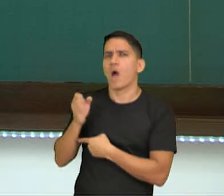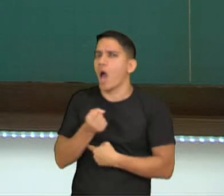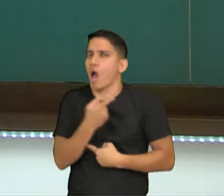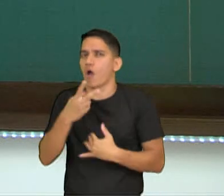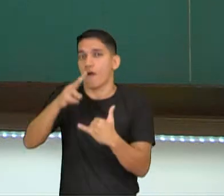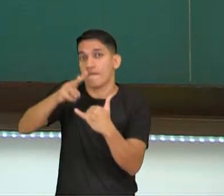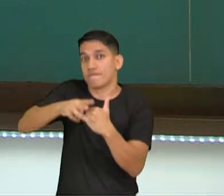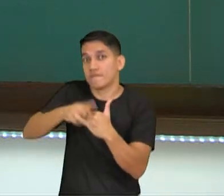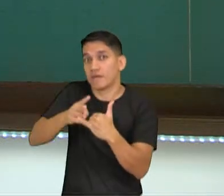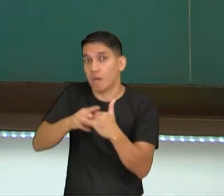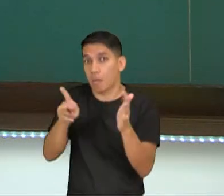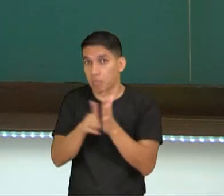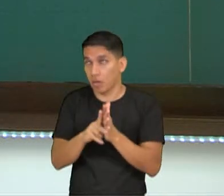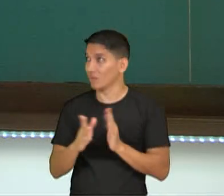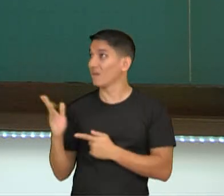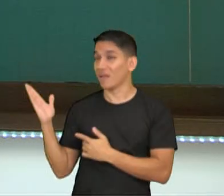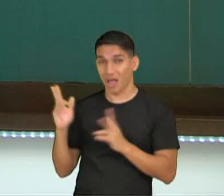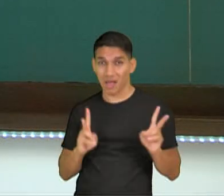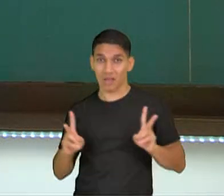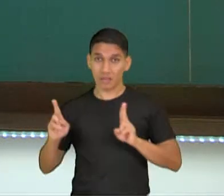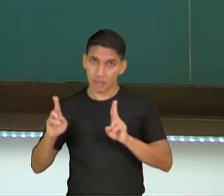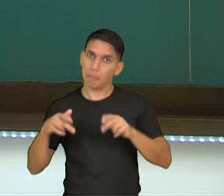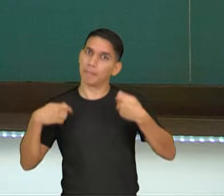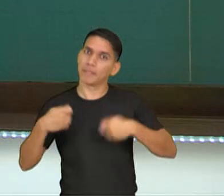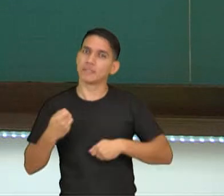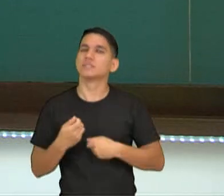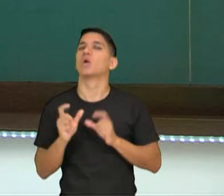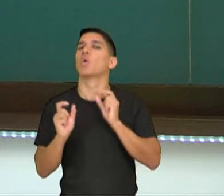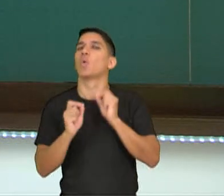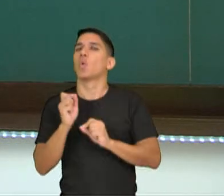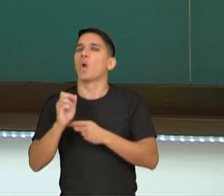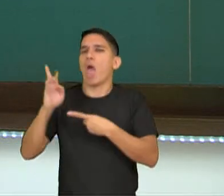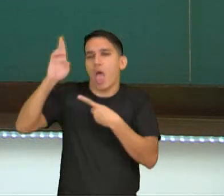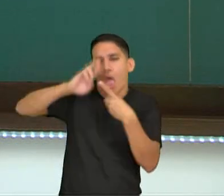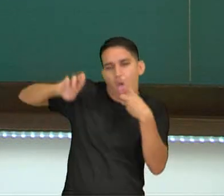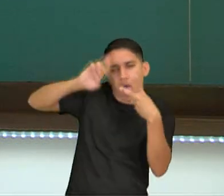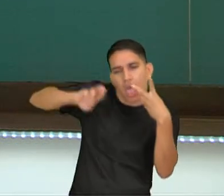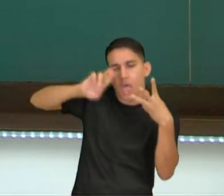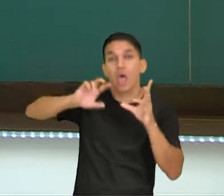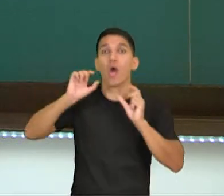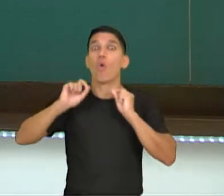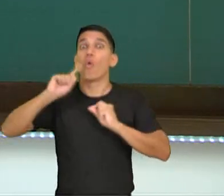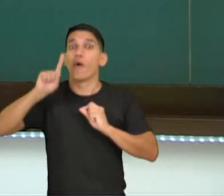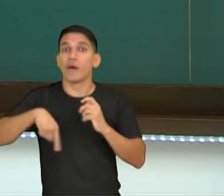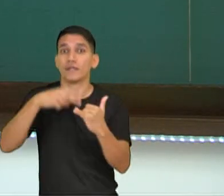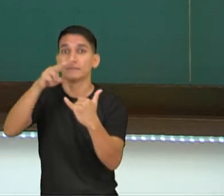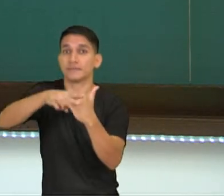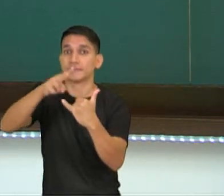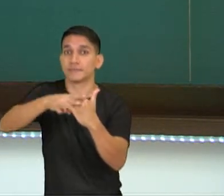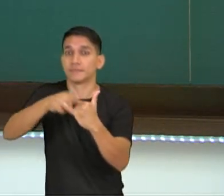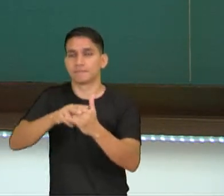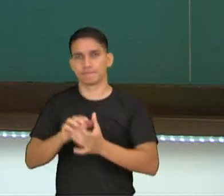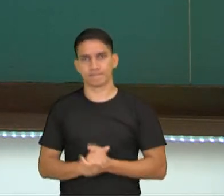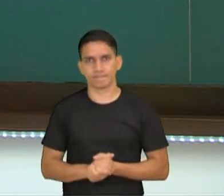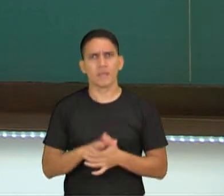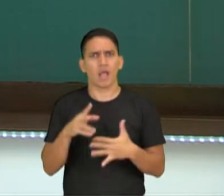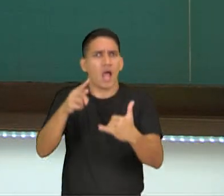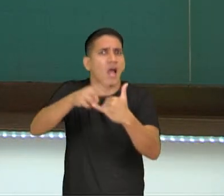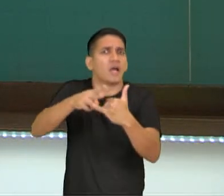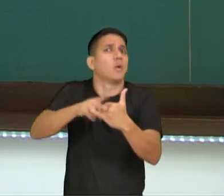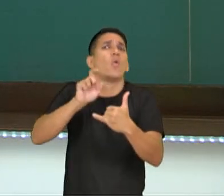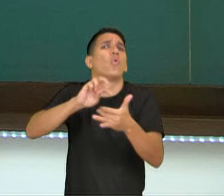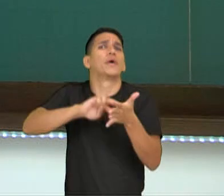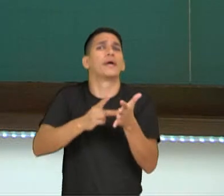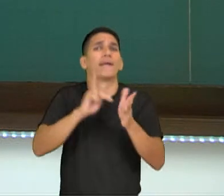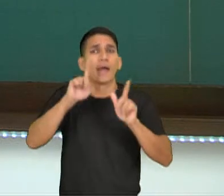no fragmento acima, e aí a gente vai ter que fazer uma pequena revisão, né, do que são os verbos. Então, verbos é tudo